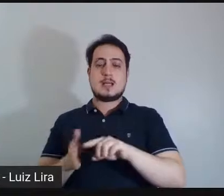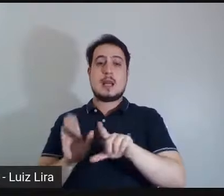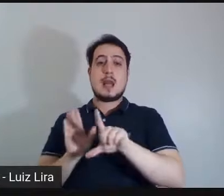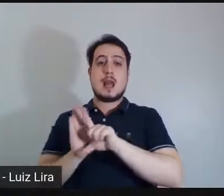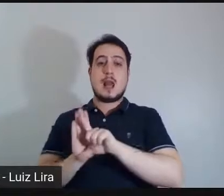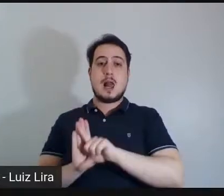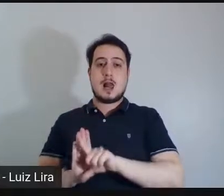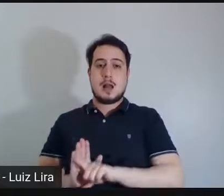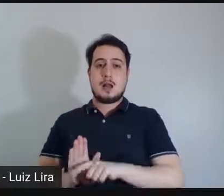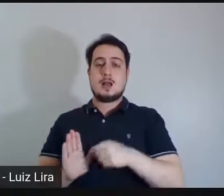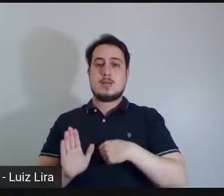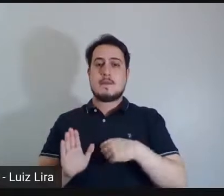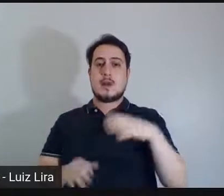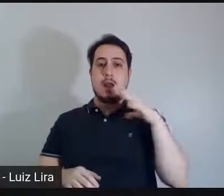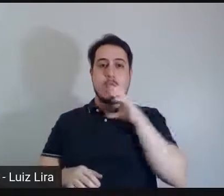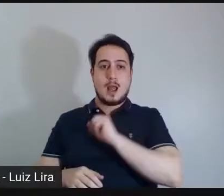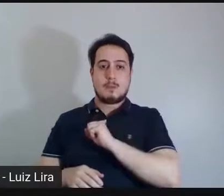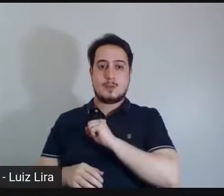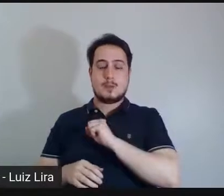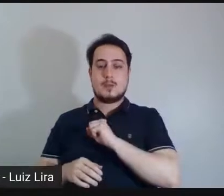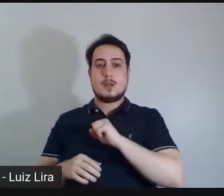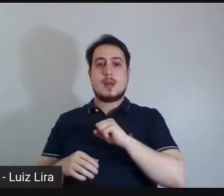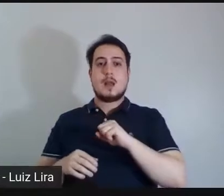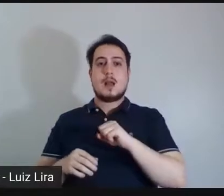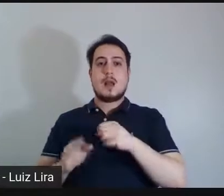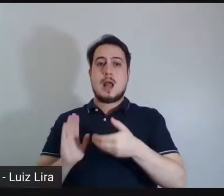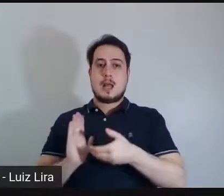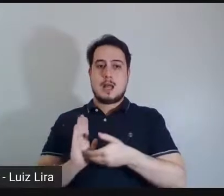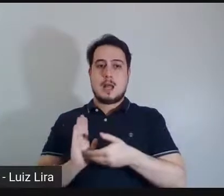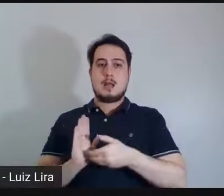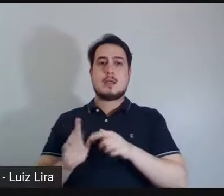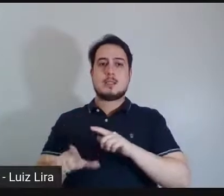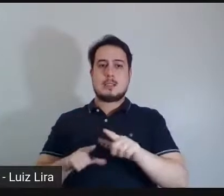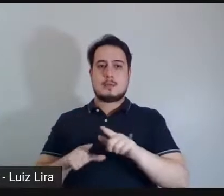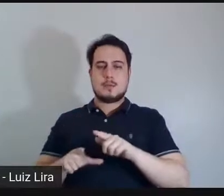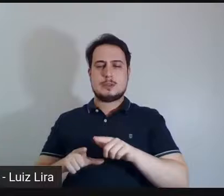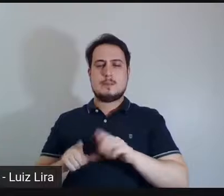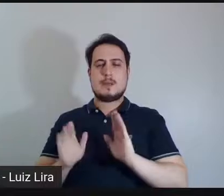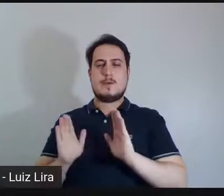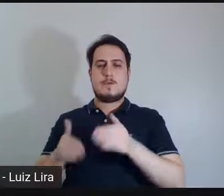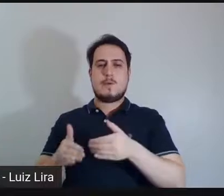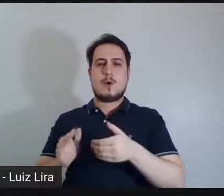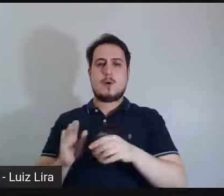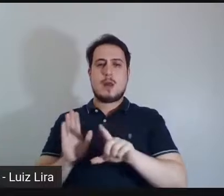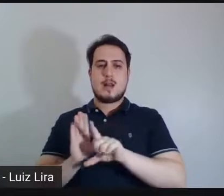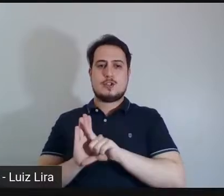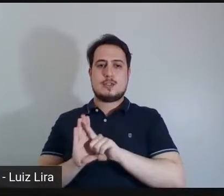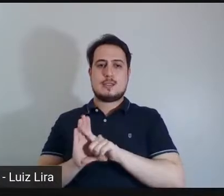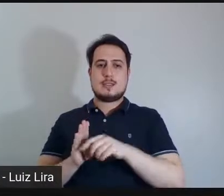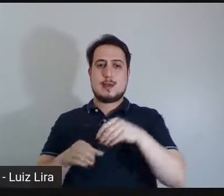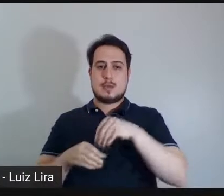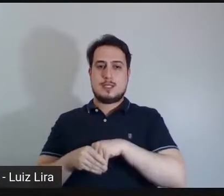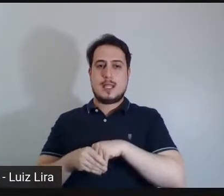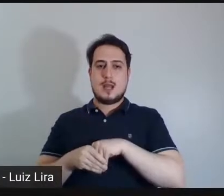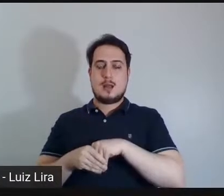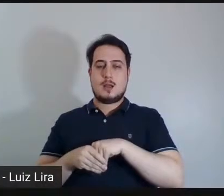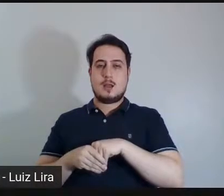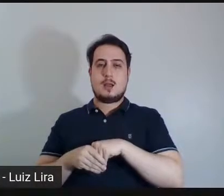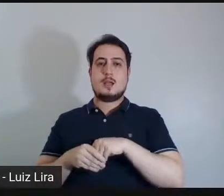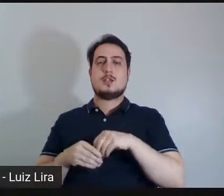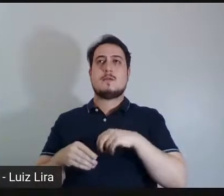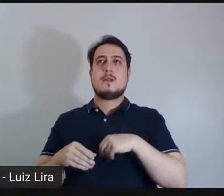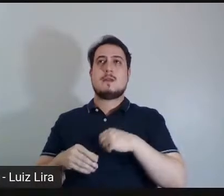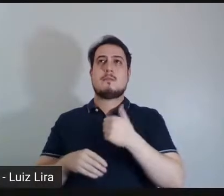muito tempestivamente. A Câmara também atuou muito forte em legislação interna. Nós tivemos uma das primeiras regulamentações